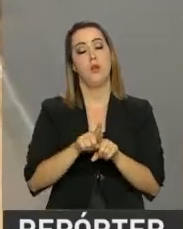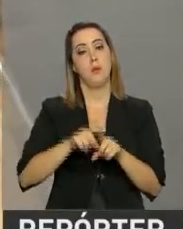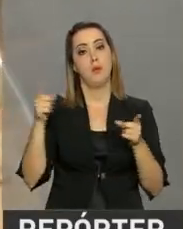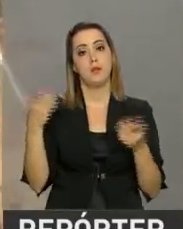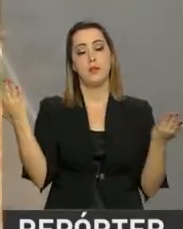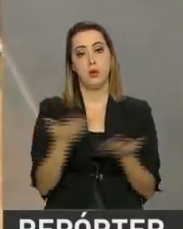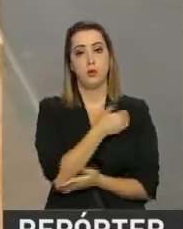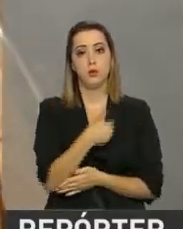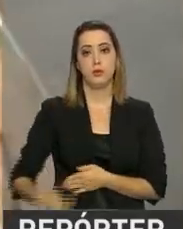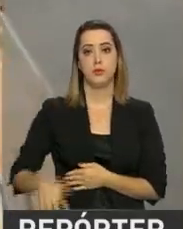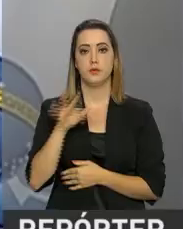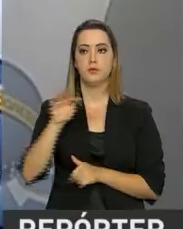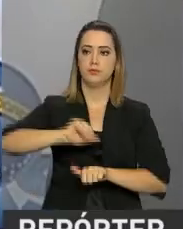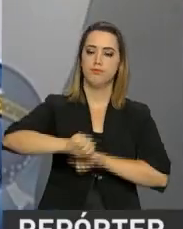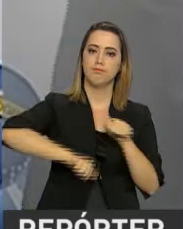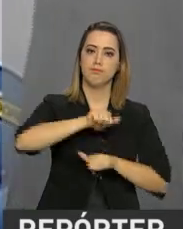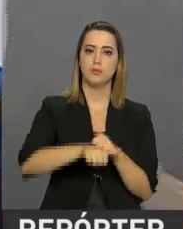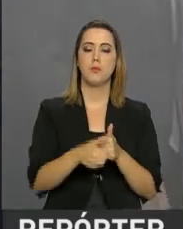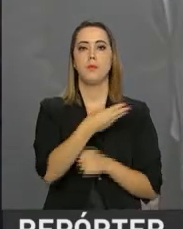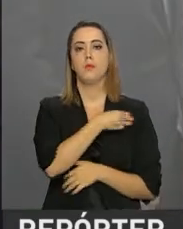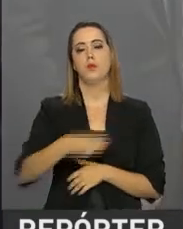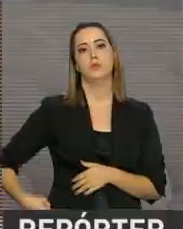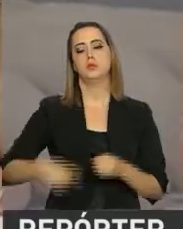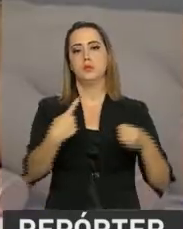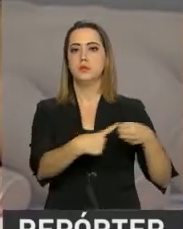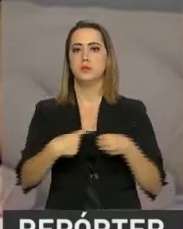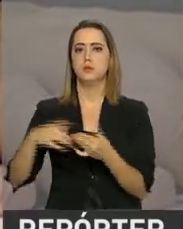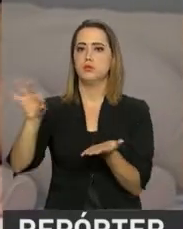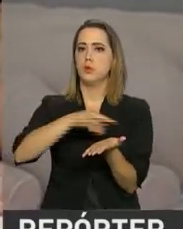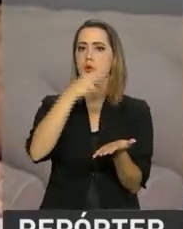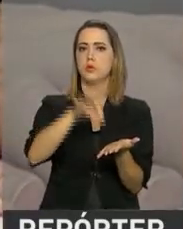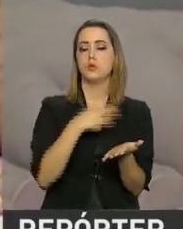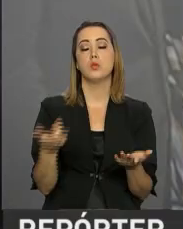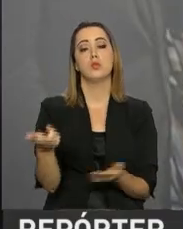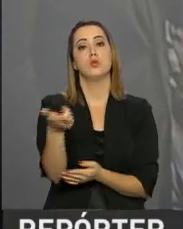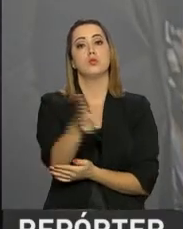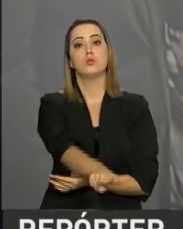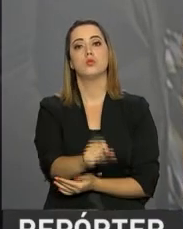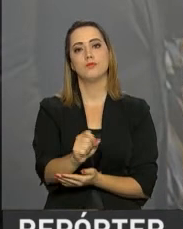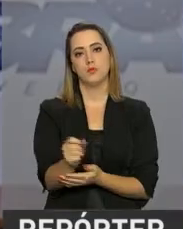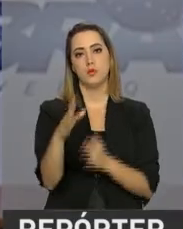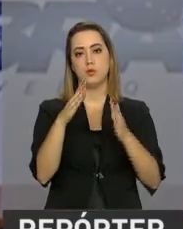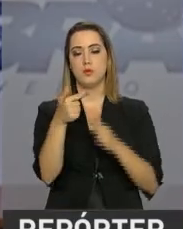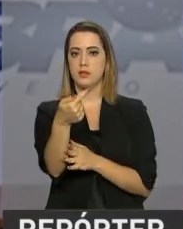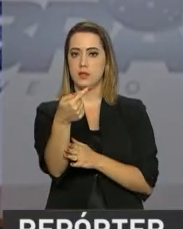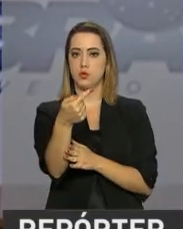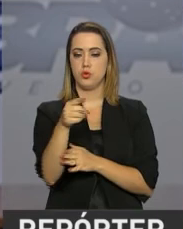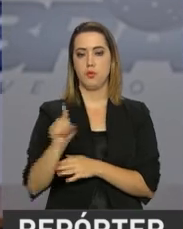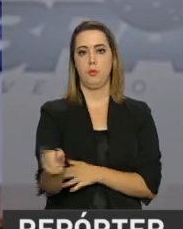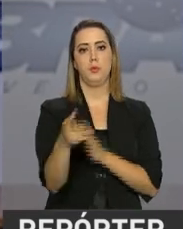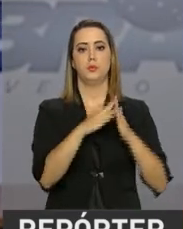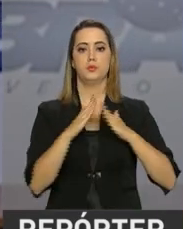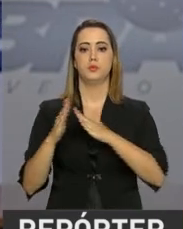federal resolveu mudar esse cenário o ministro das cidades bruno araújo assinou contrato de retomada de mais de 7 mil unidades o contrato assinado